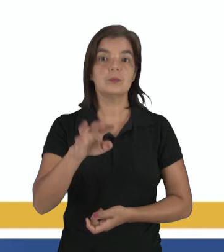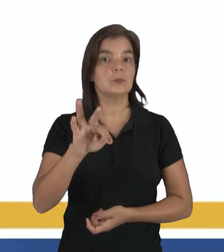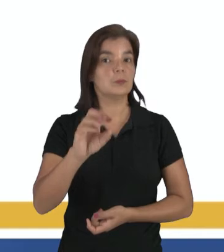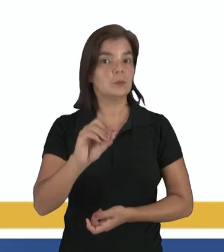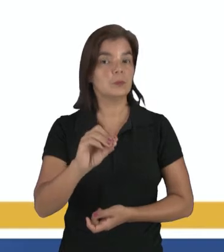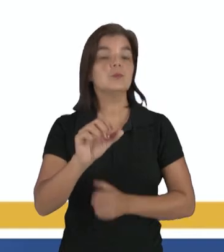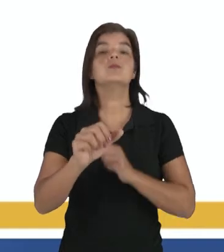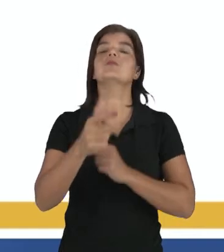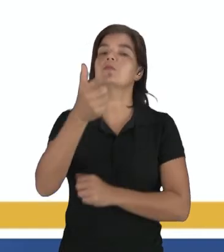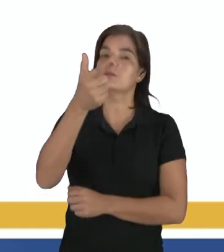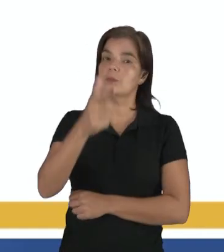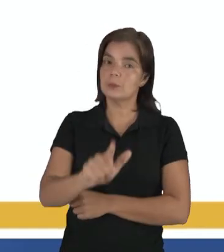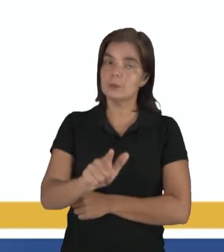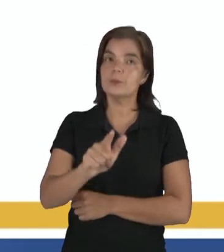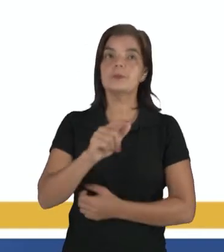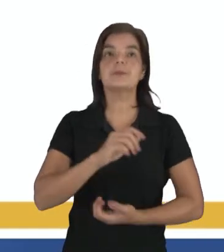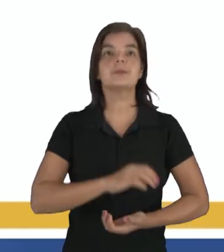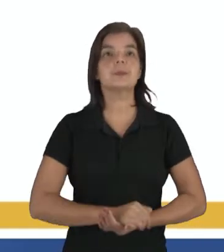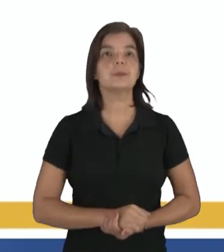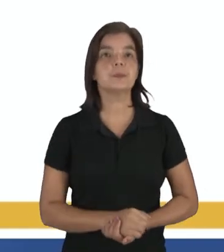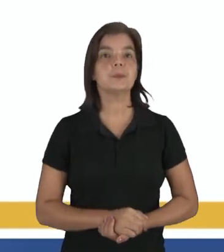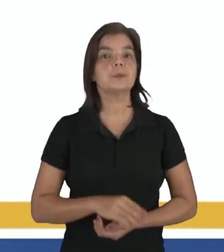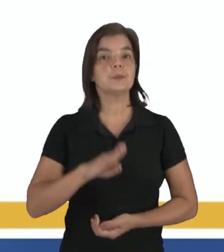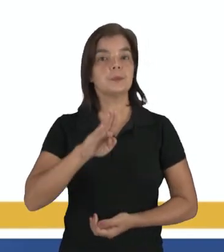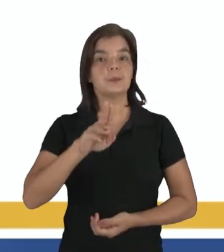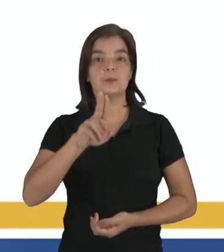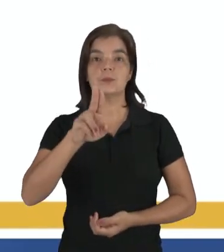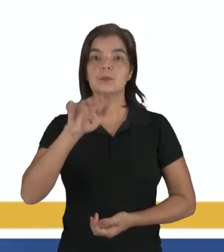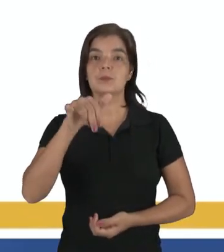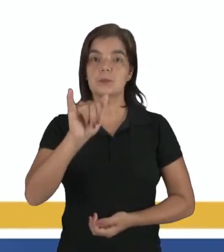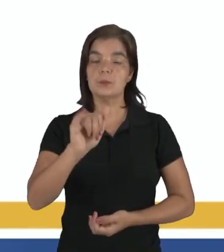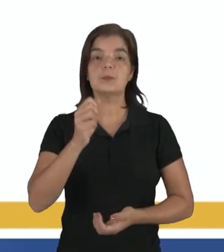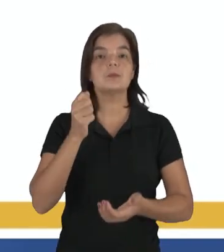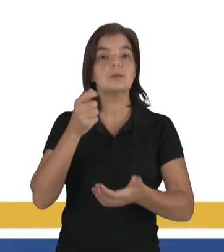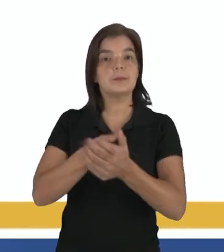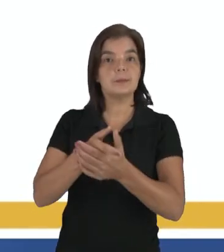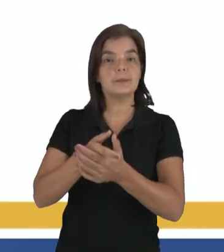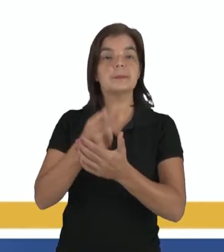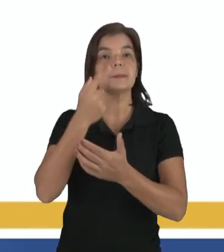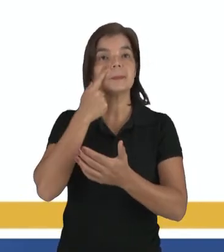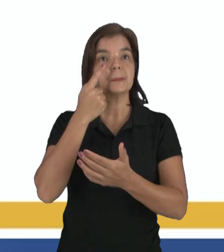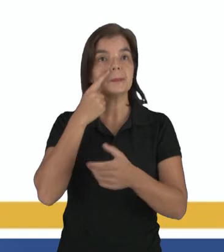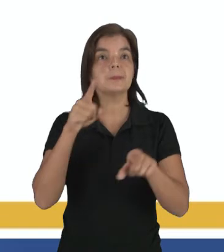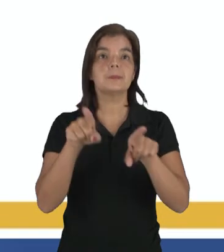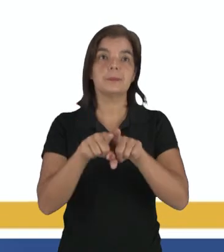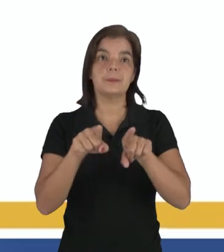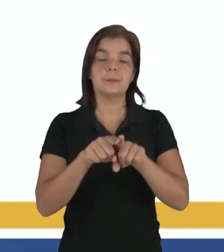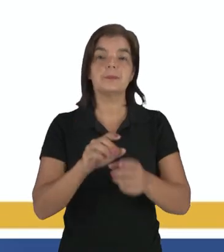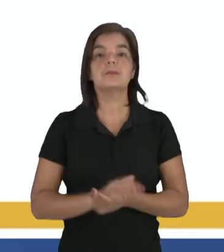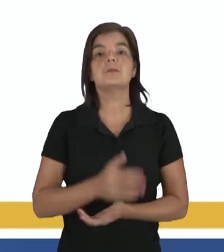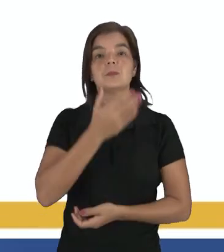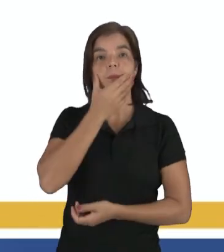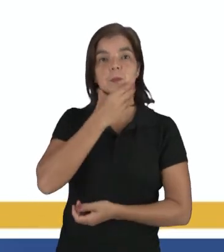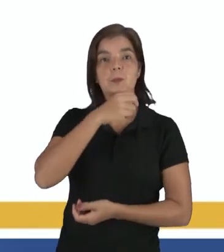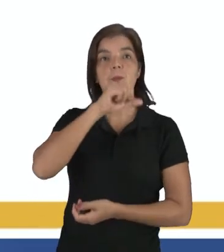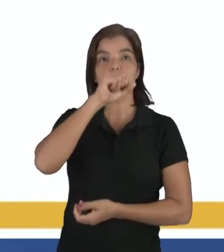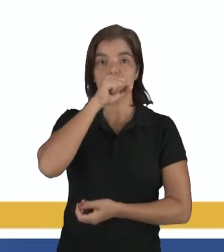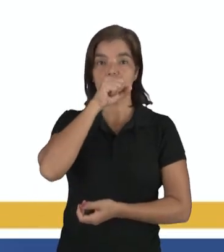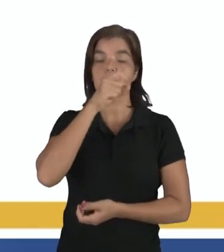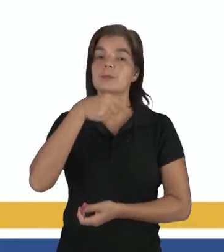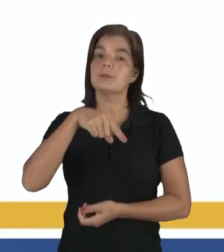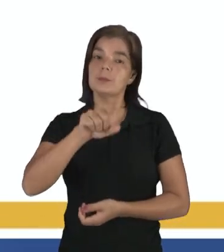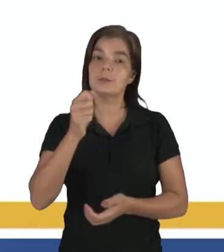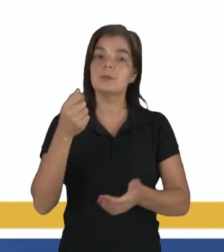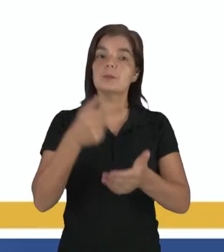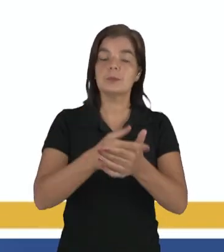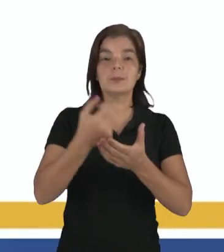ele não tem alteração. Então, is going to, e o verbo buy, comprar. Então, my father is going to buy a car. O meu pai está